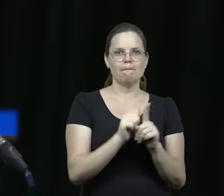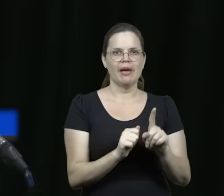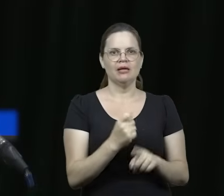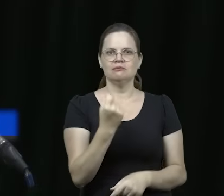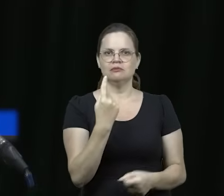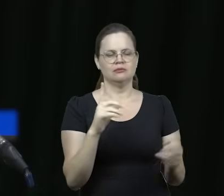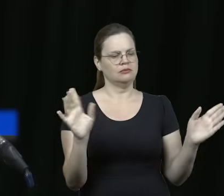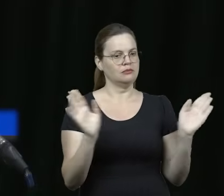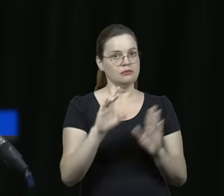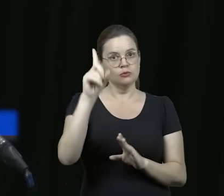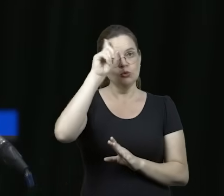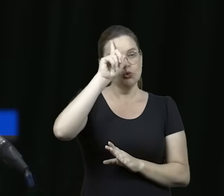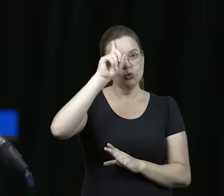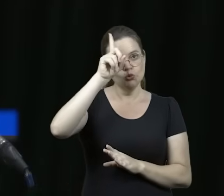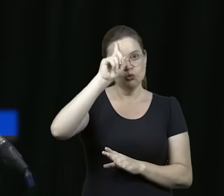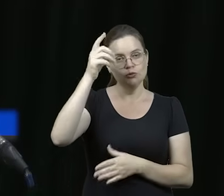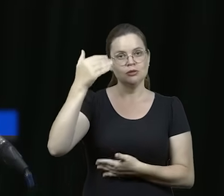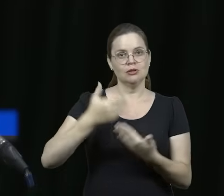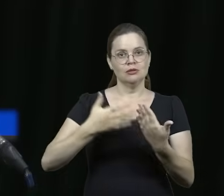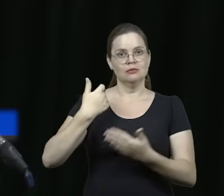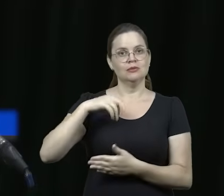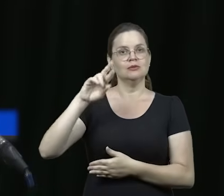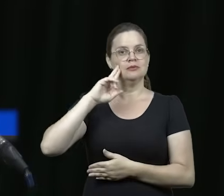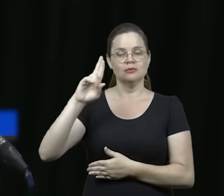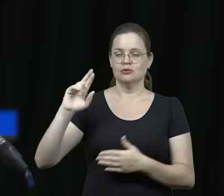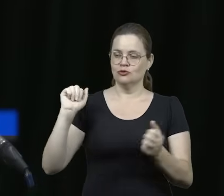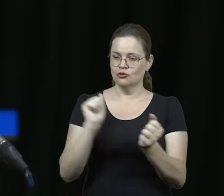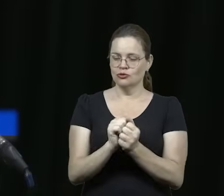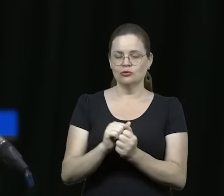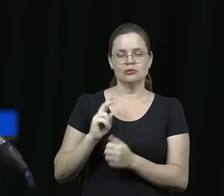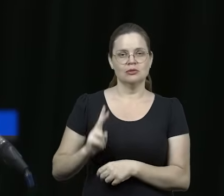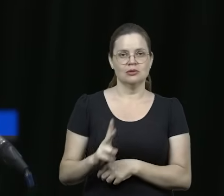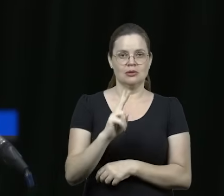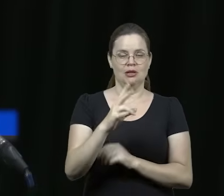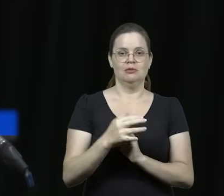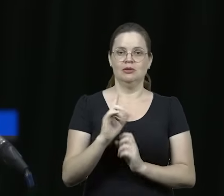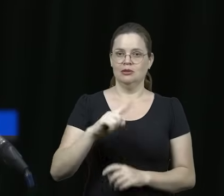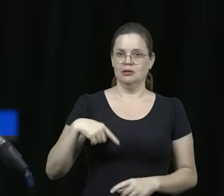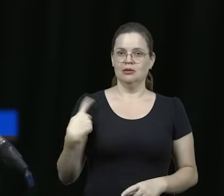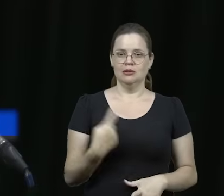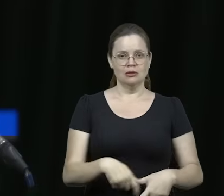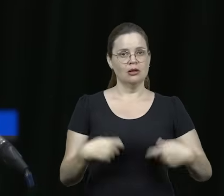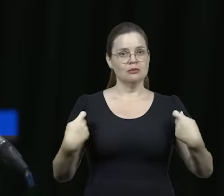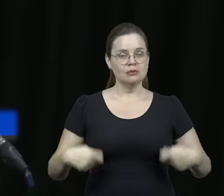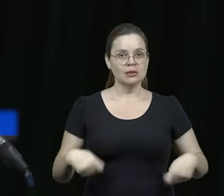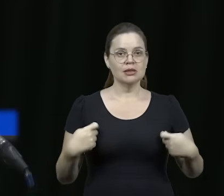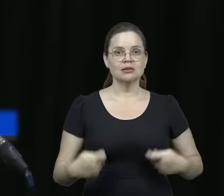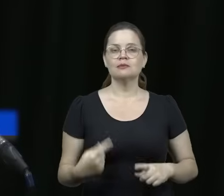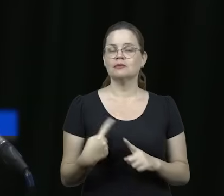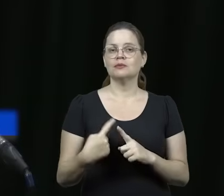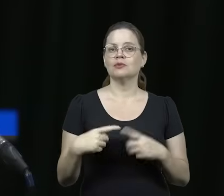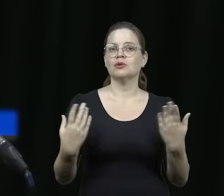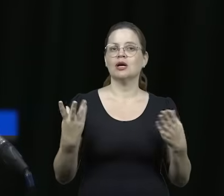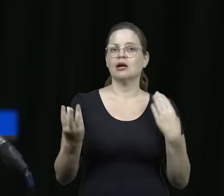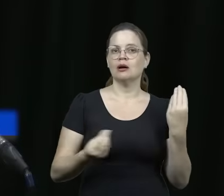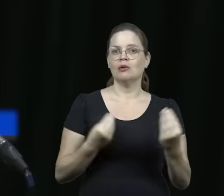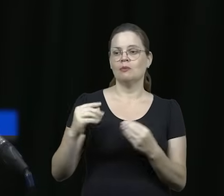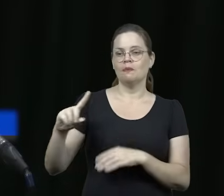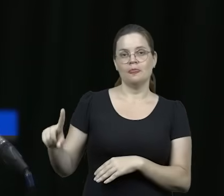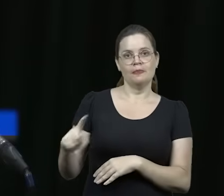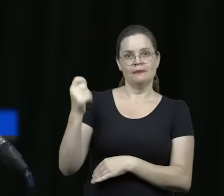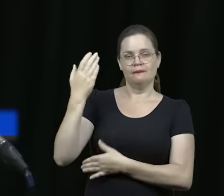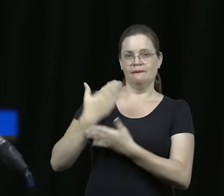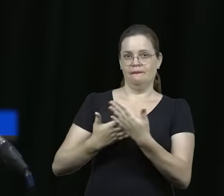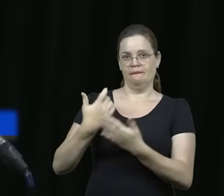semana. Não, todos os dias, habitando conosco. E nós precisamos disso, porque só a presença do